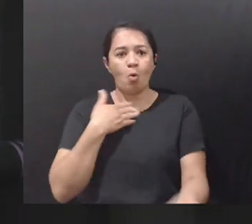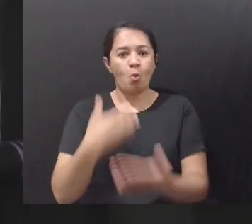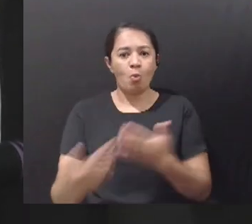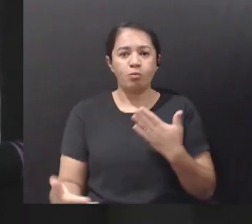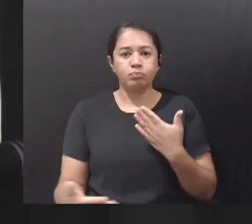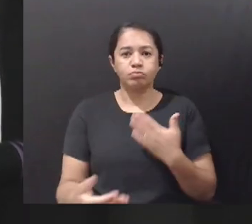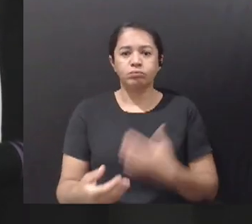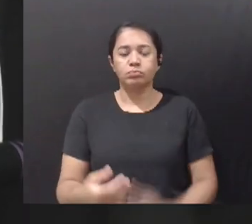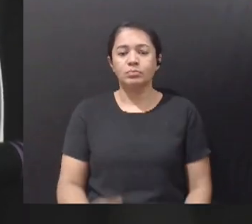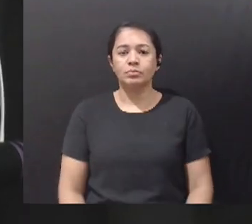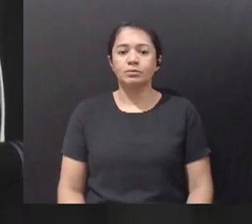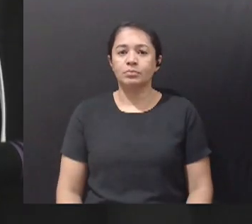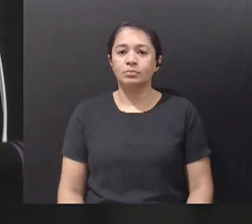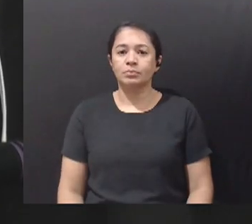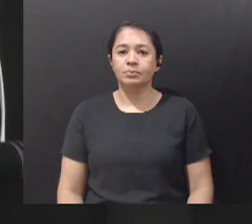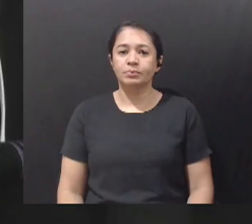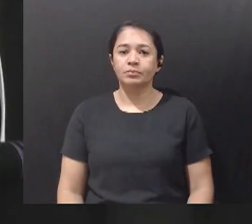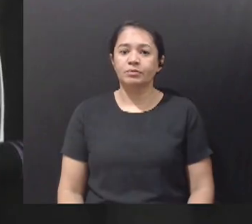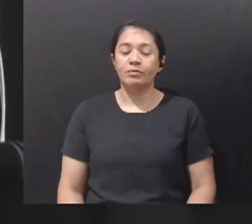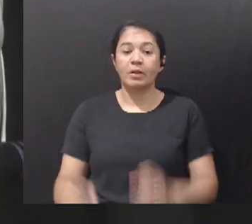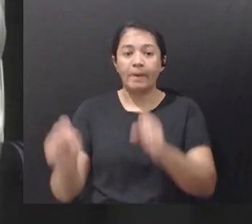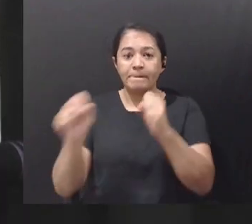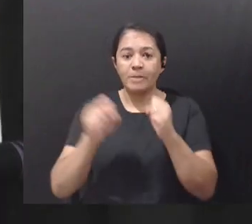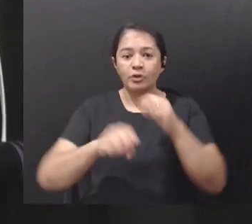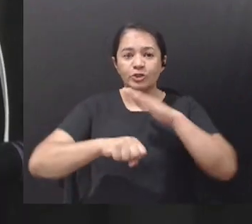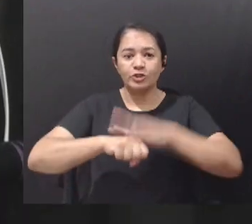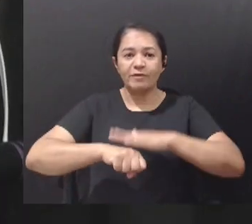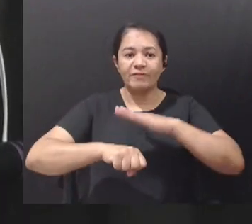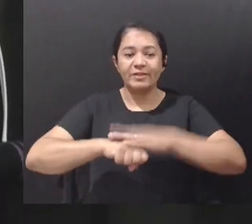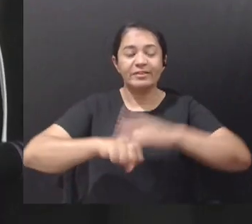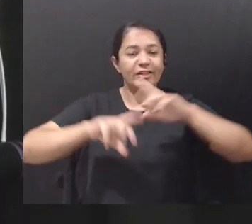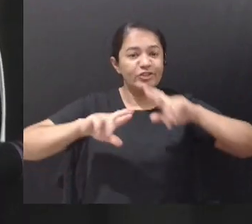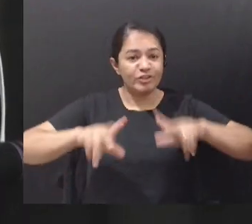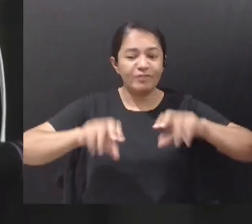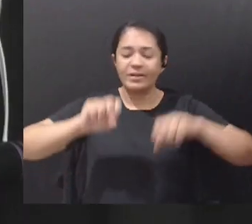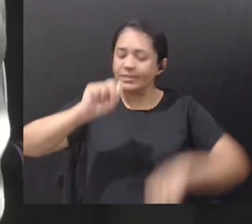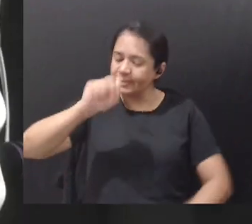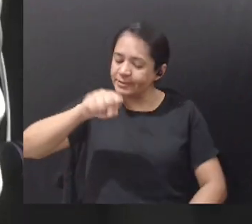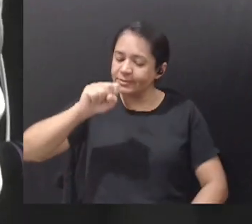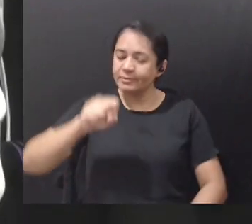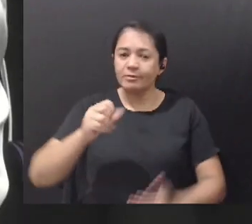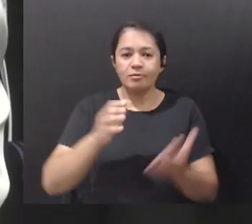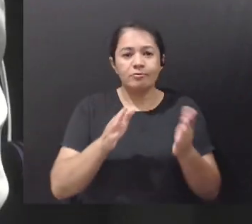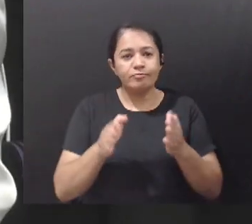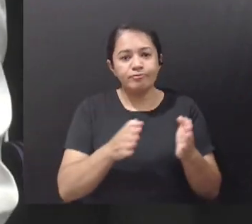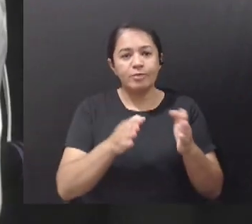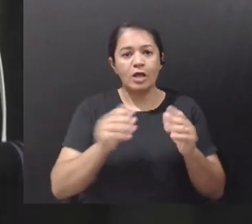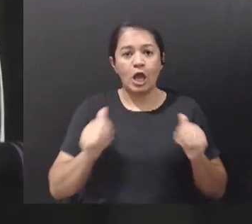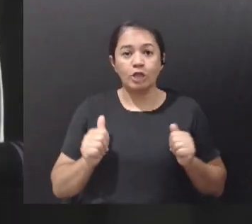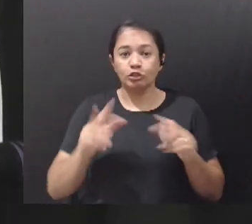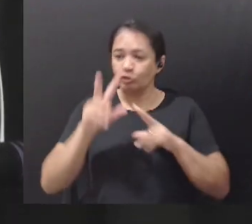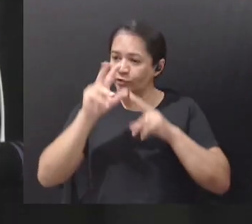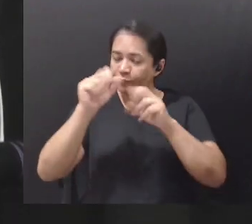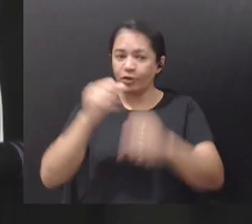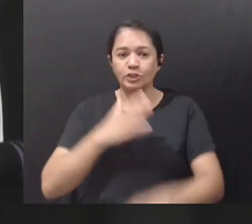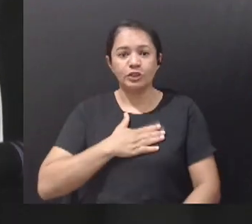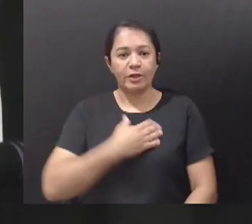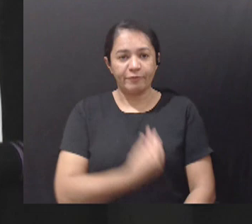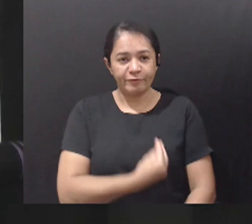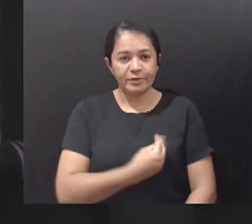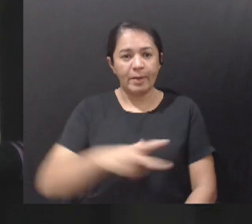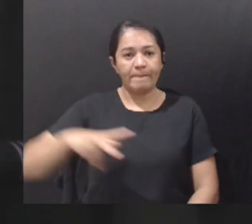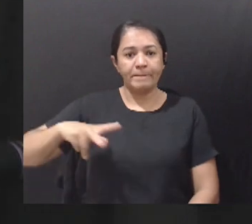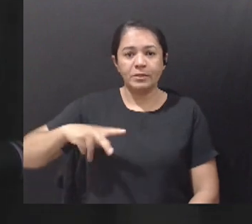Sim. Podem fazer a diferença e podem tomar rumos e medidas fortes na sua vida pessoal. E aí eu fui